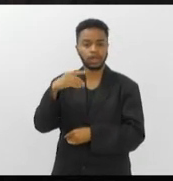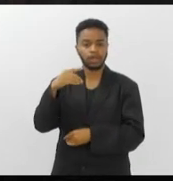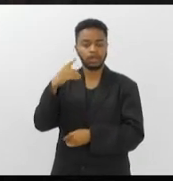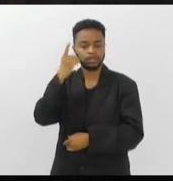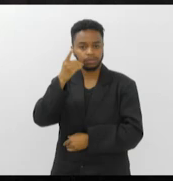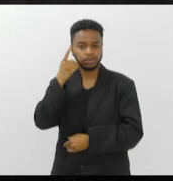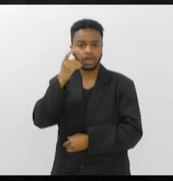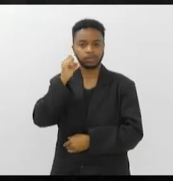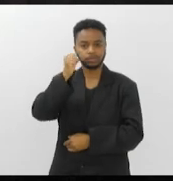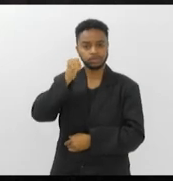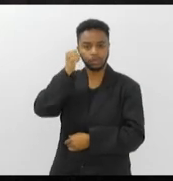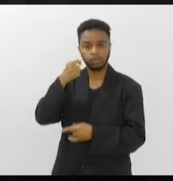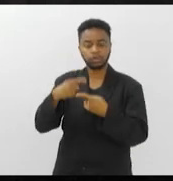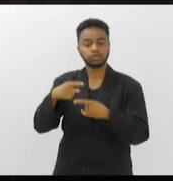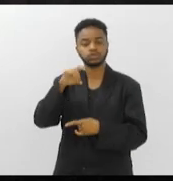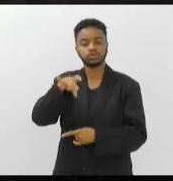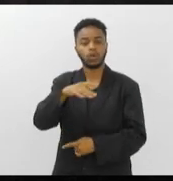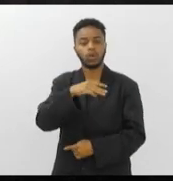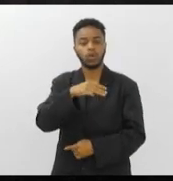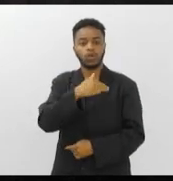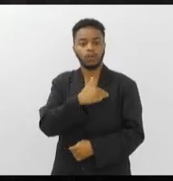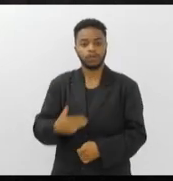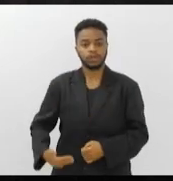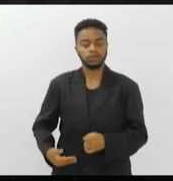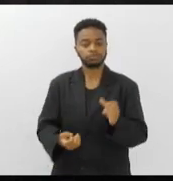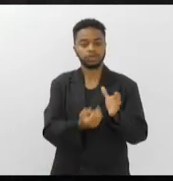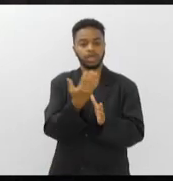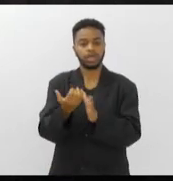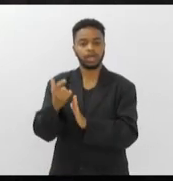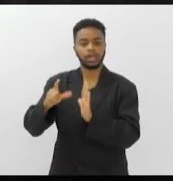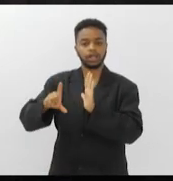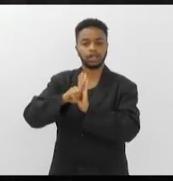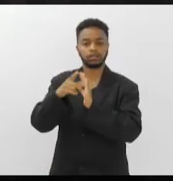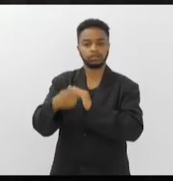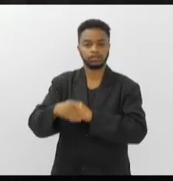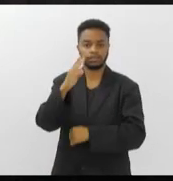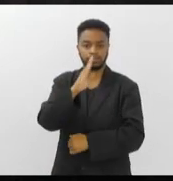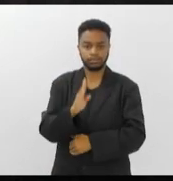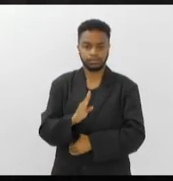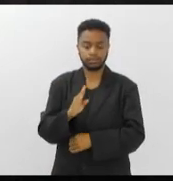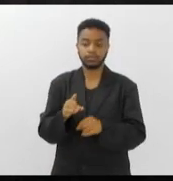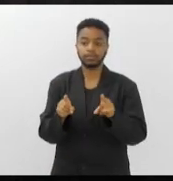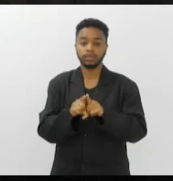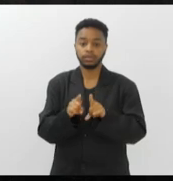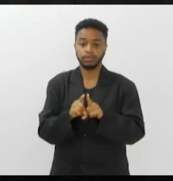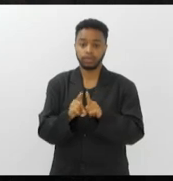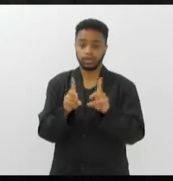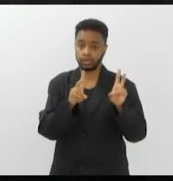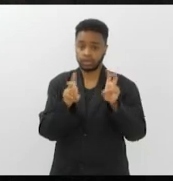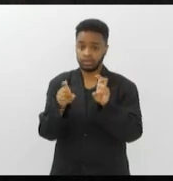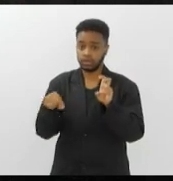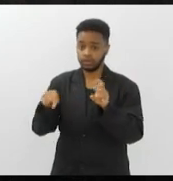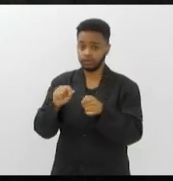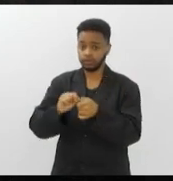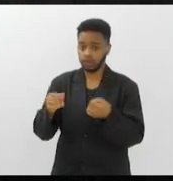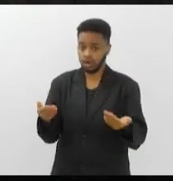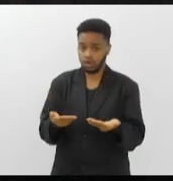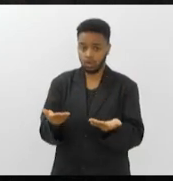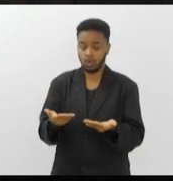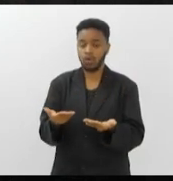os ministros que vão fazer as leis do nosso país. E isso que eles fizeram agora, presidente, eles